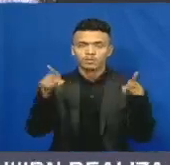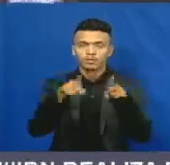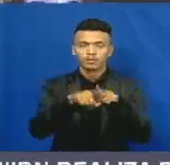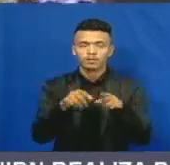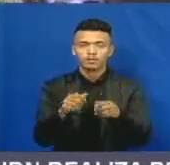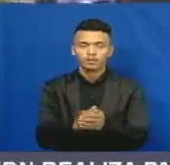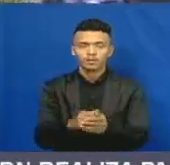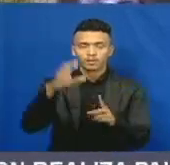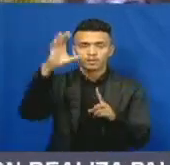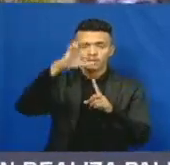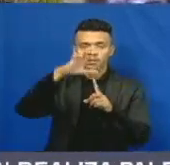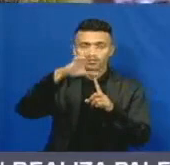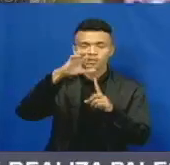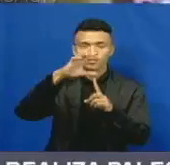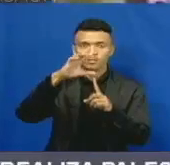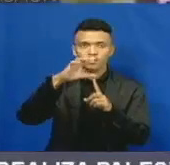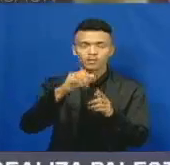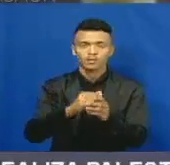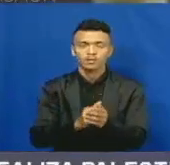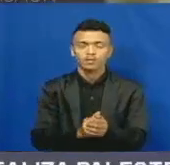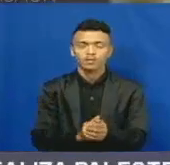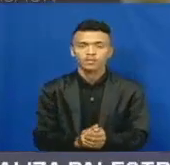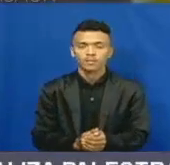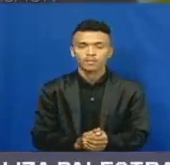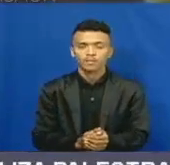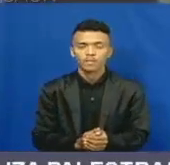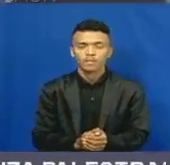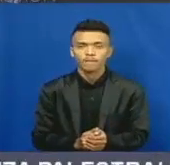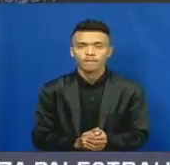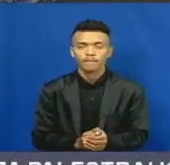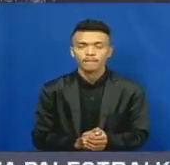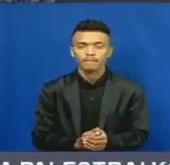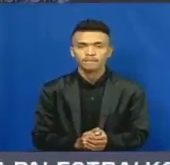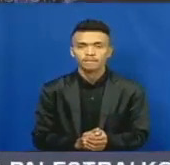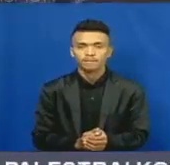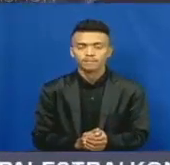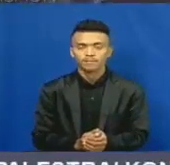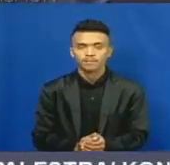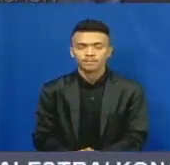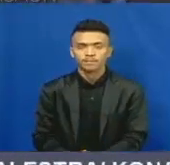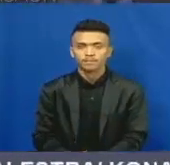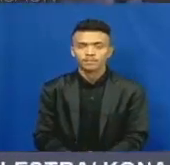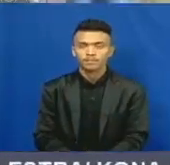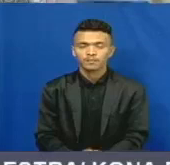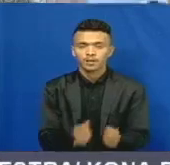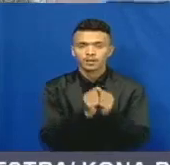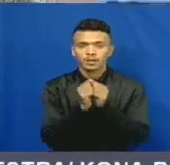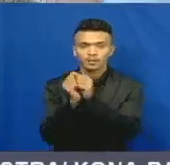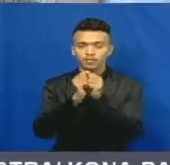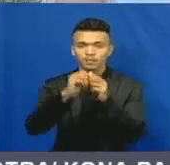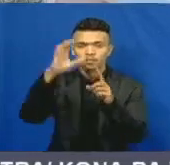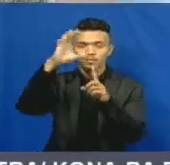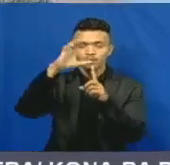kakanal komando destakamentu Kuluma Negra Sukai Lorosai iha Costa Sul hamutu ko